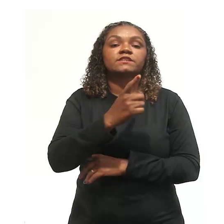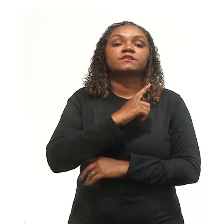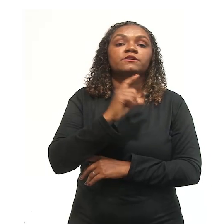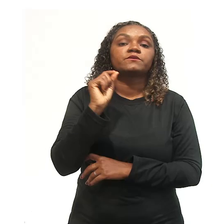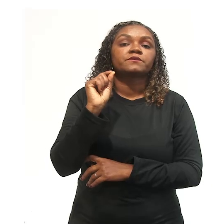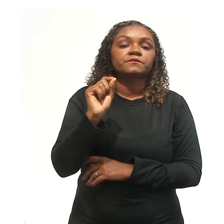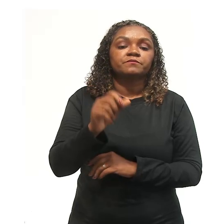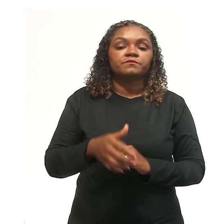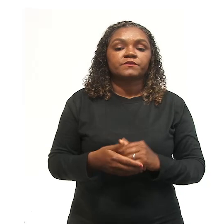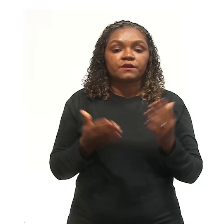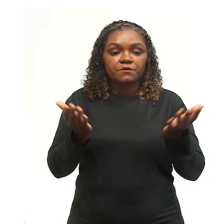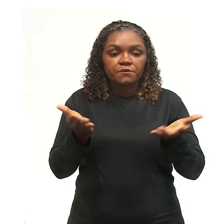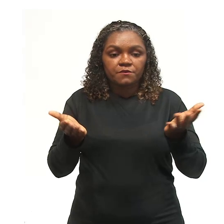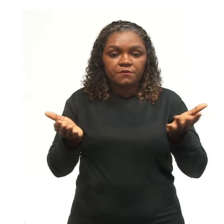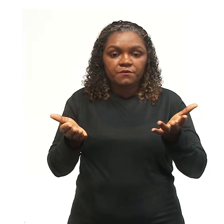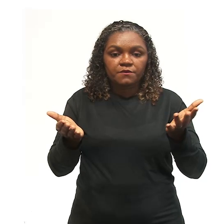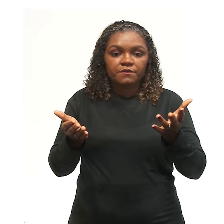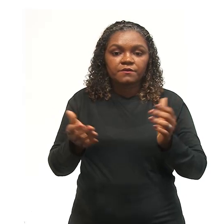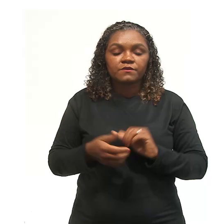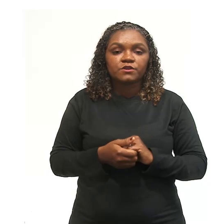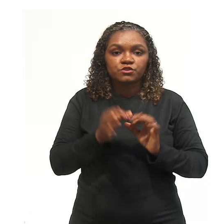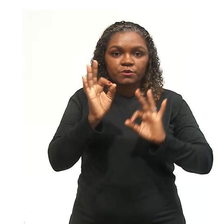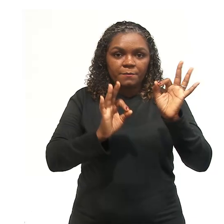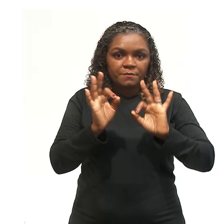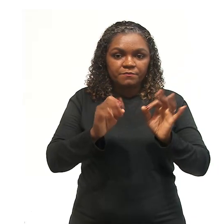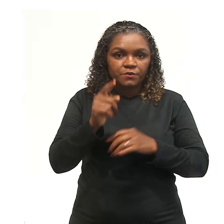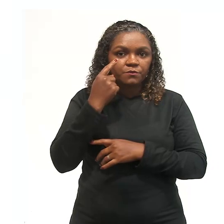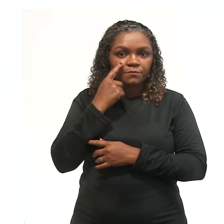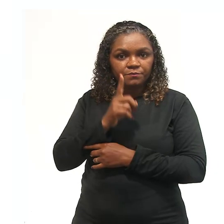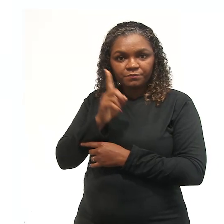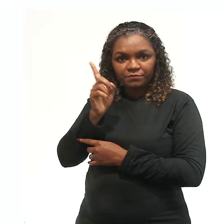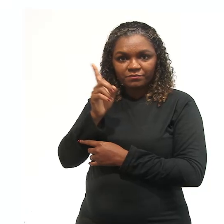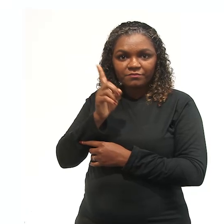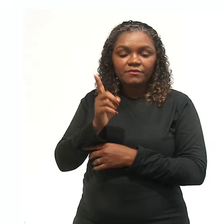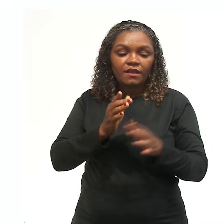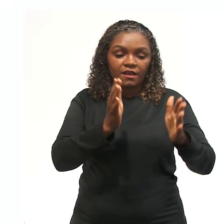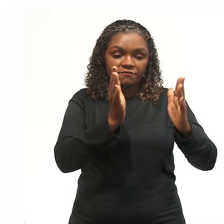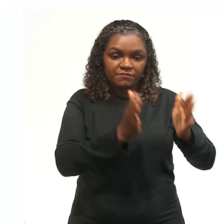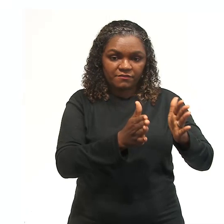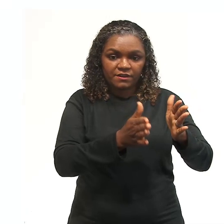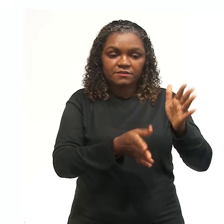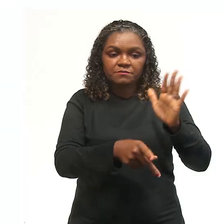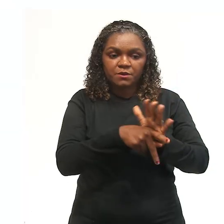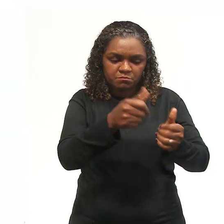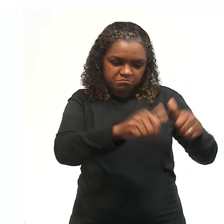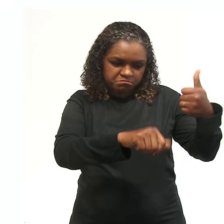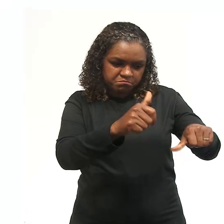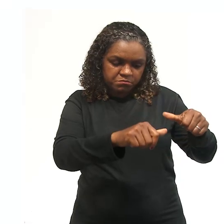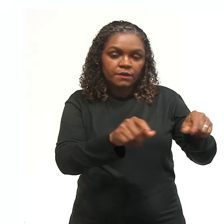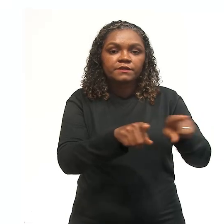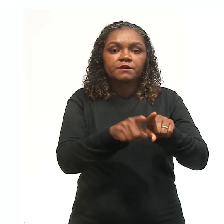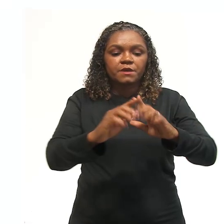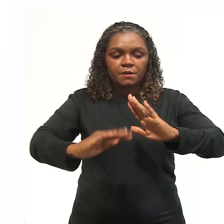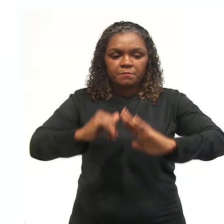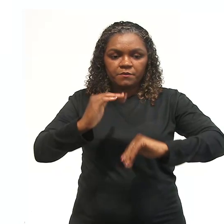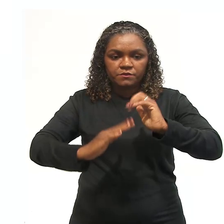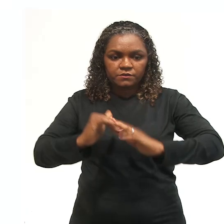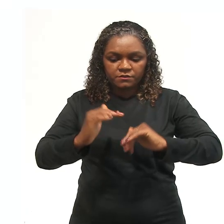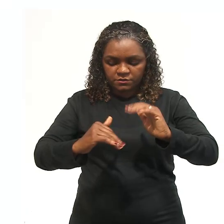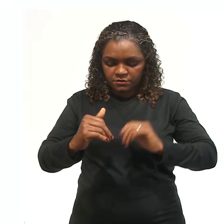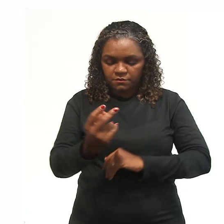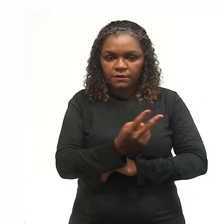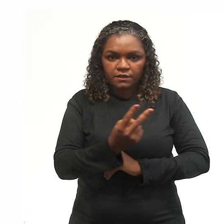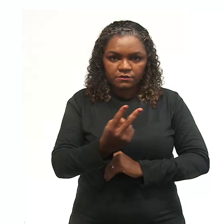É que essa fase aqui, a de julgamento e a fase aqui de habilitação,